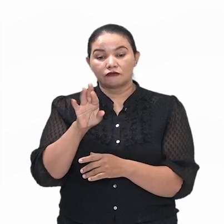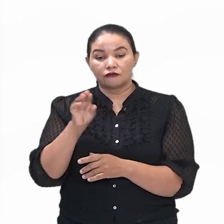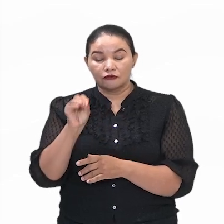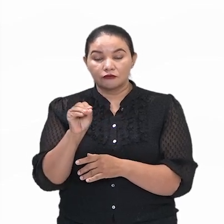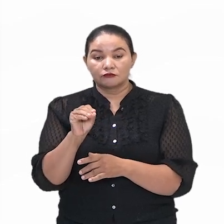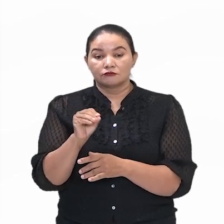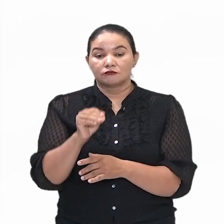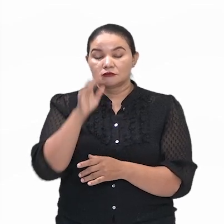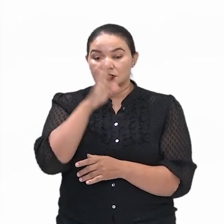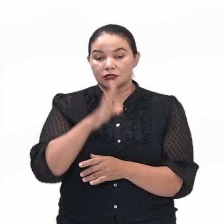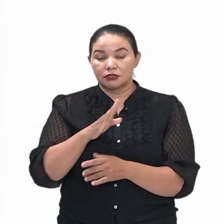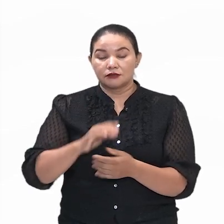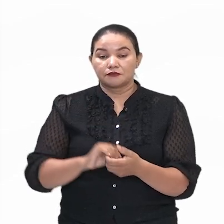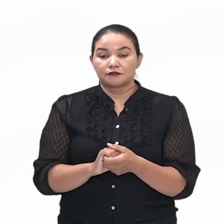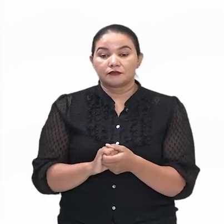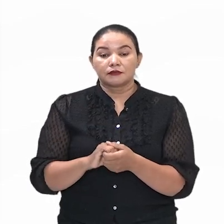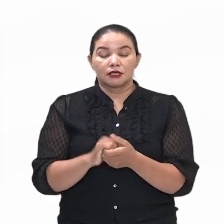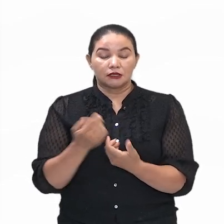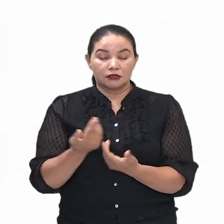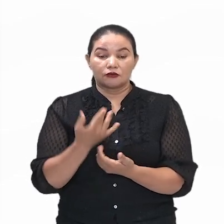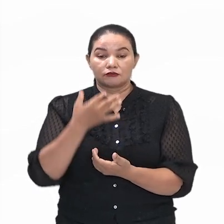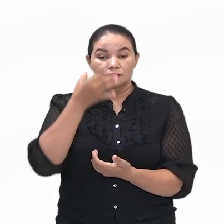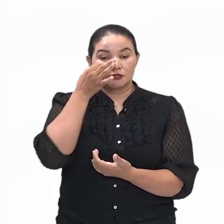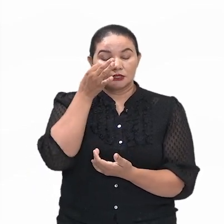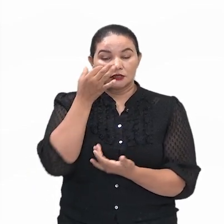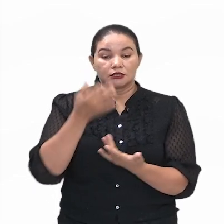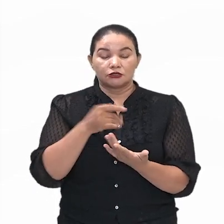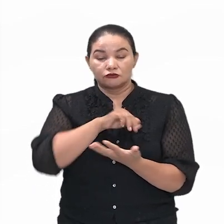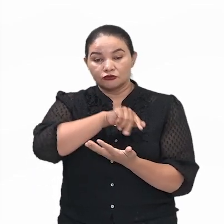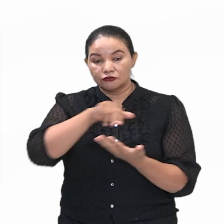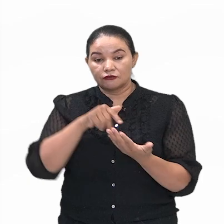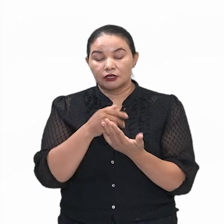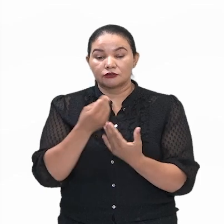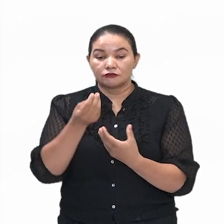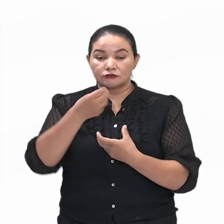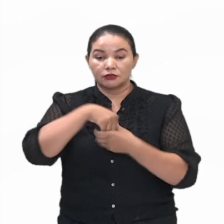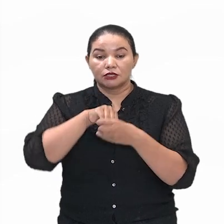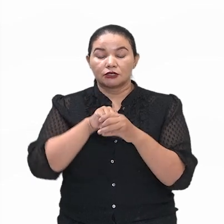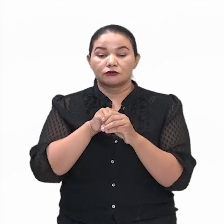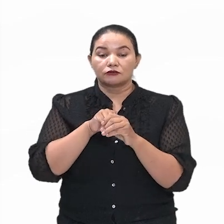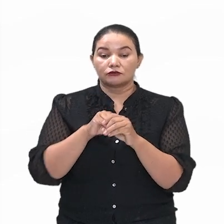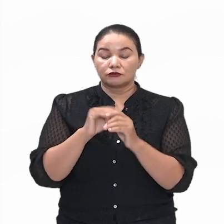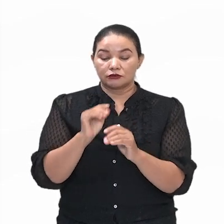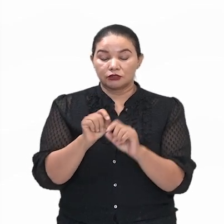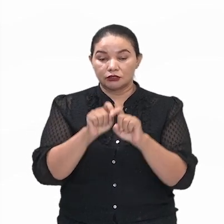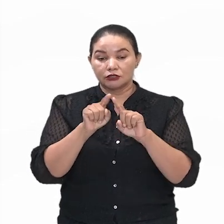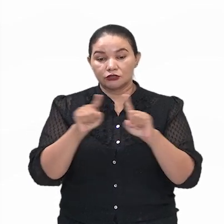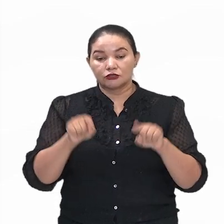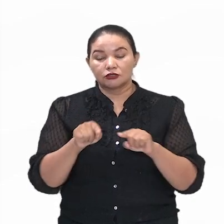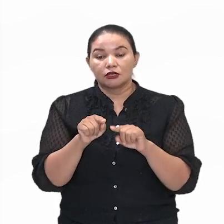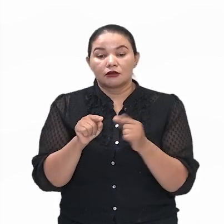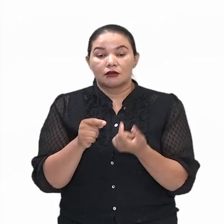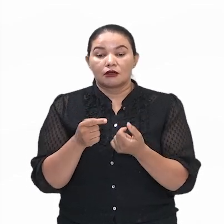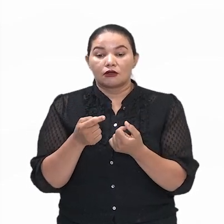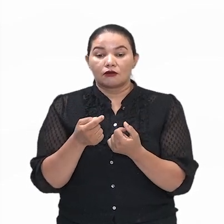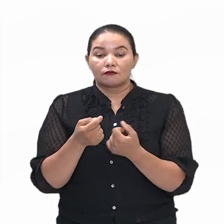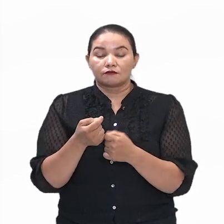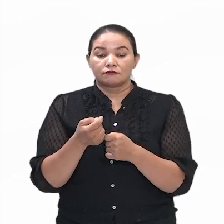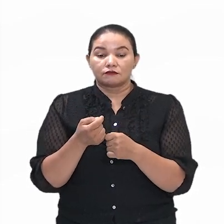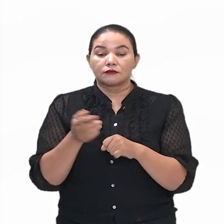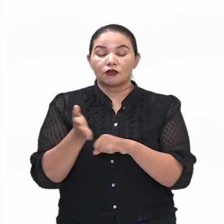essa desigualdade social, ela vai estar presente aí nesse sistema colonial da produção